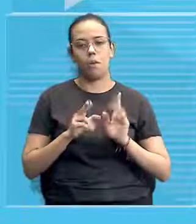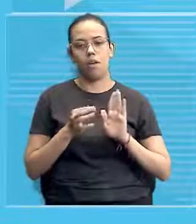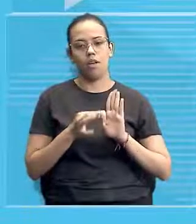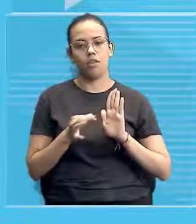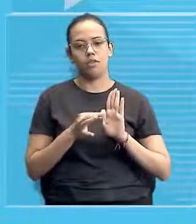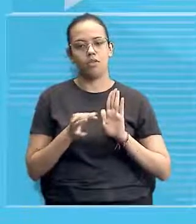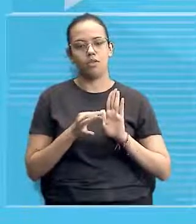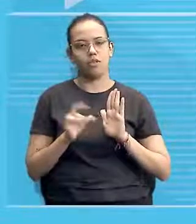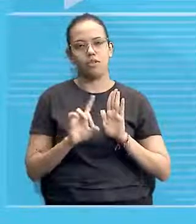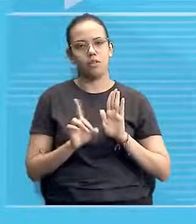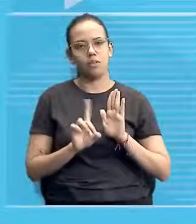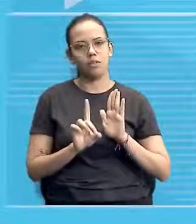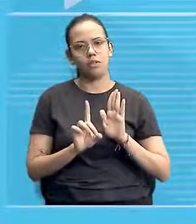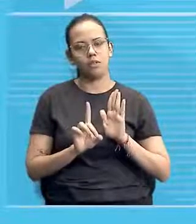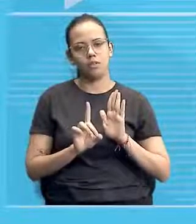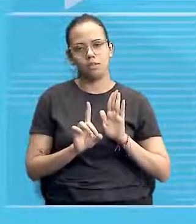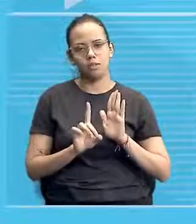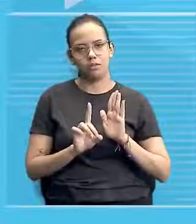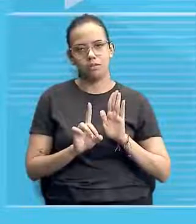criticando-os, não.